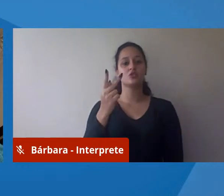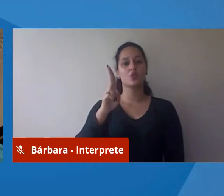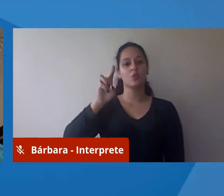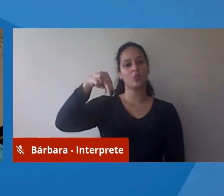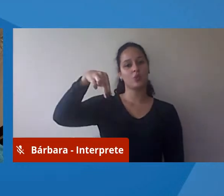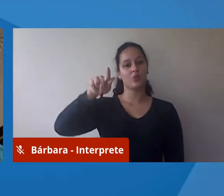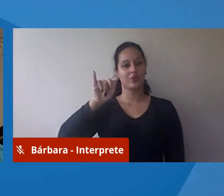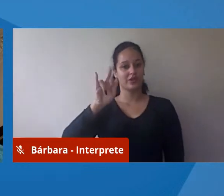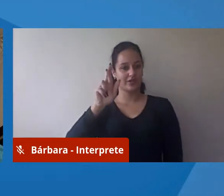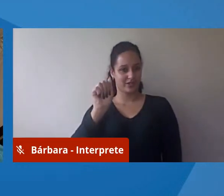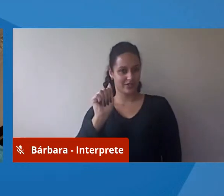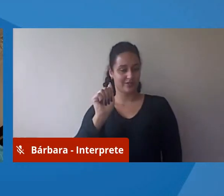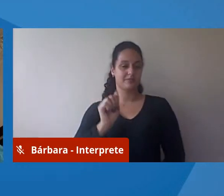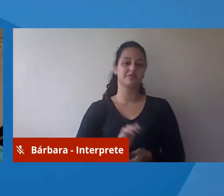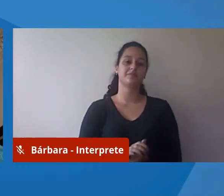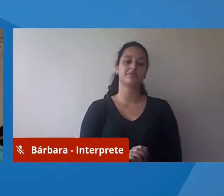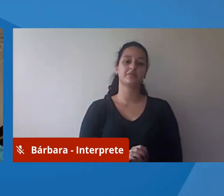partidos